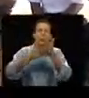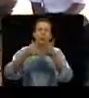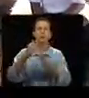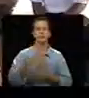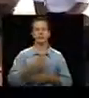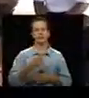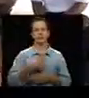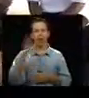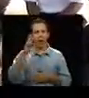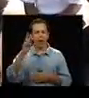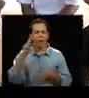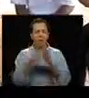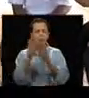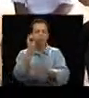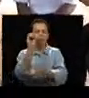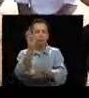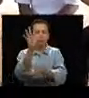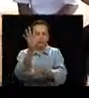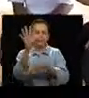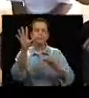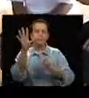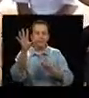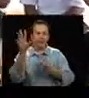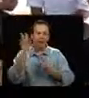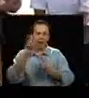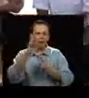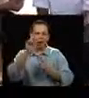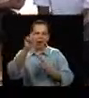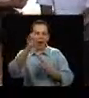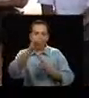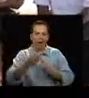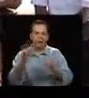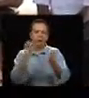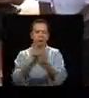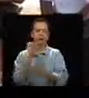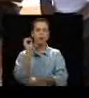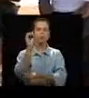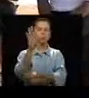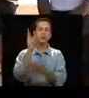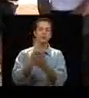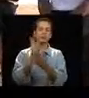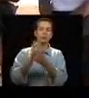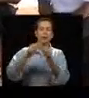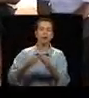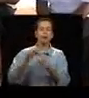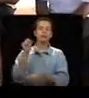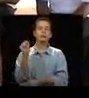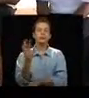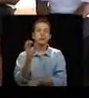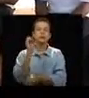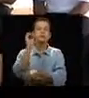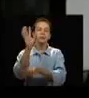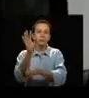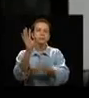tinha tudo. Pena que eu tenho. Se lembra daquele projetor, que era um projetor a gás, que eu ficava até não sei que hora da